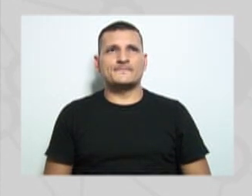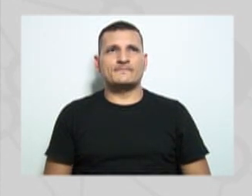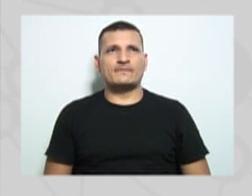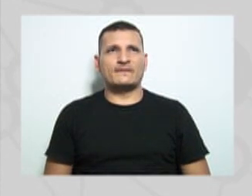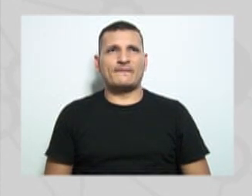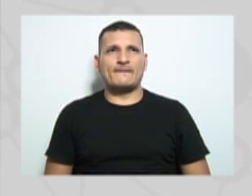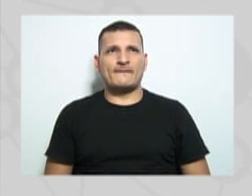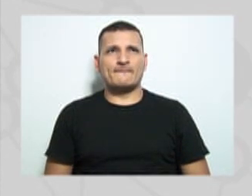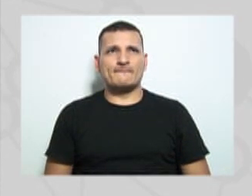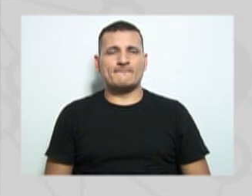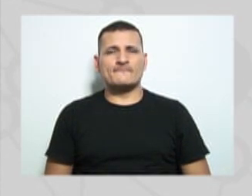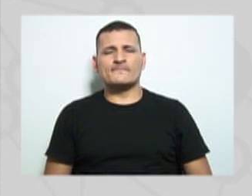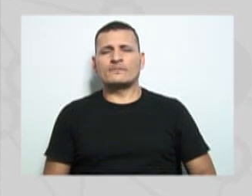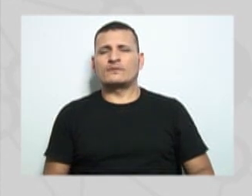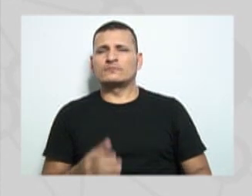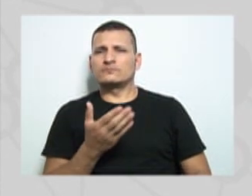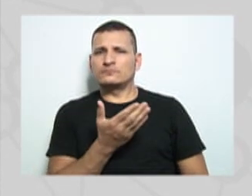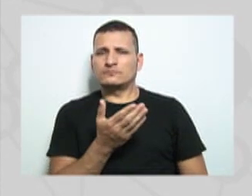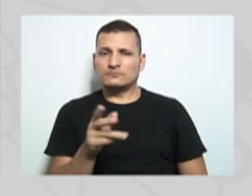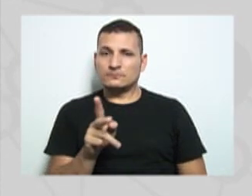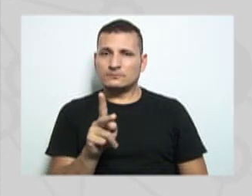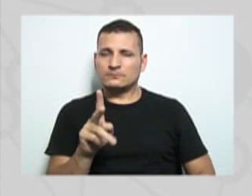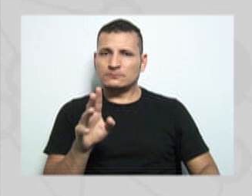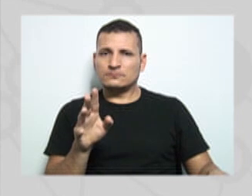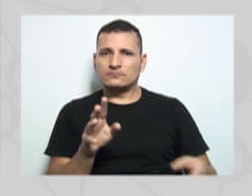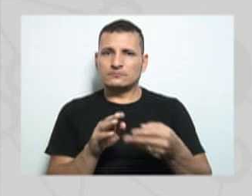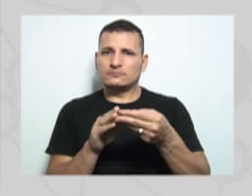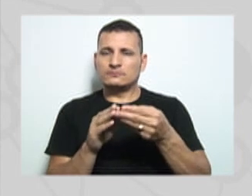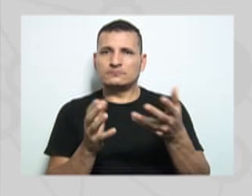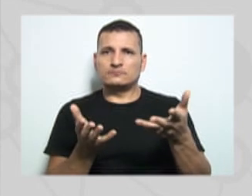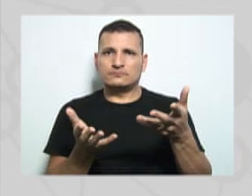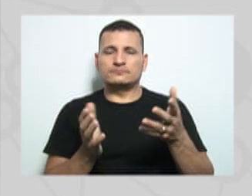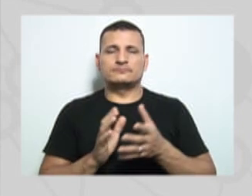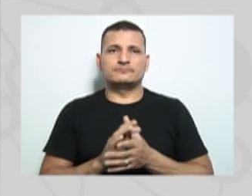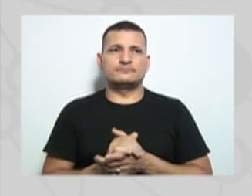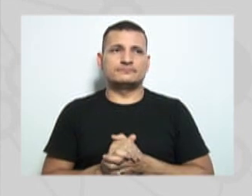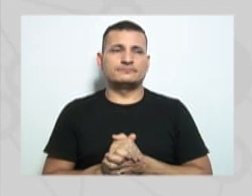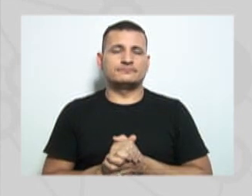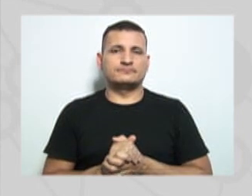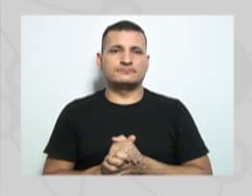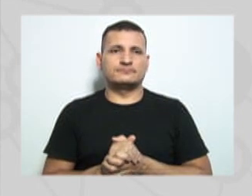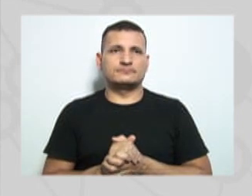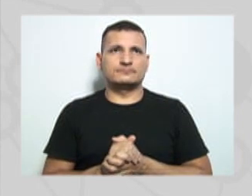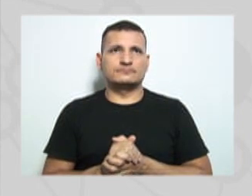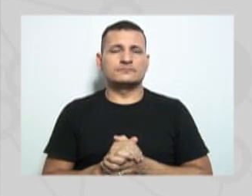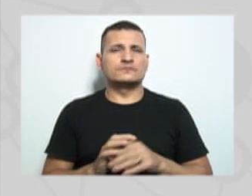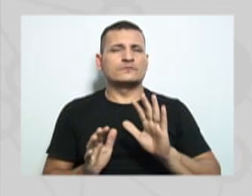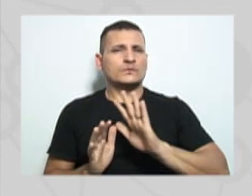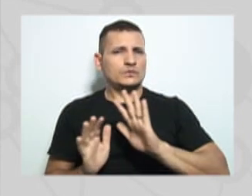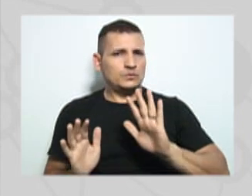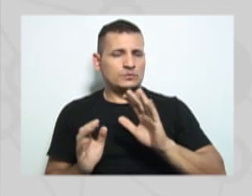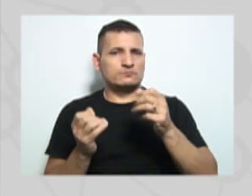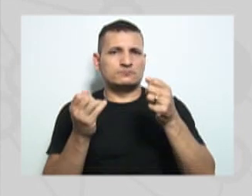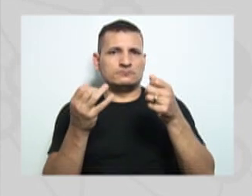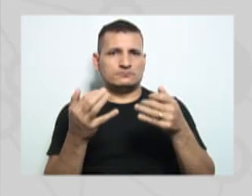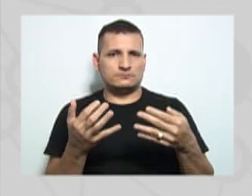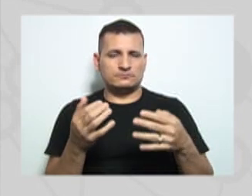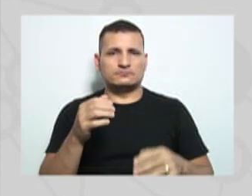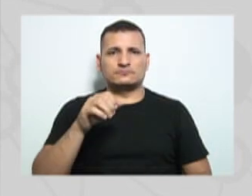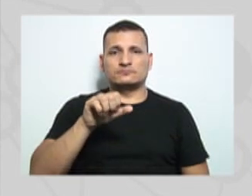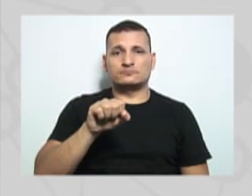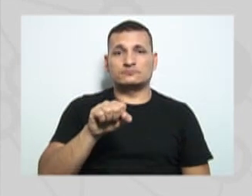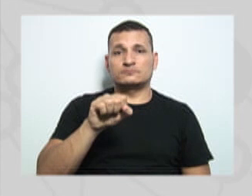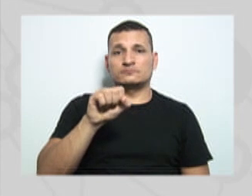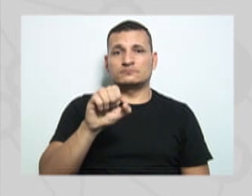Professora Fernanda, a senhora tem alguma coisa a acrescentar? Só acrescentando aí o que seria essa SESCOP,